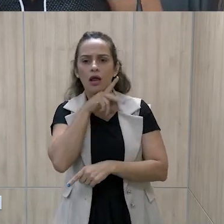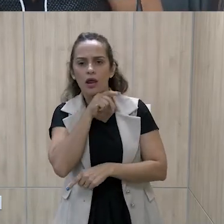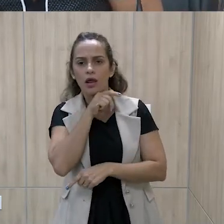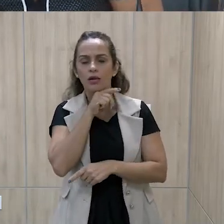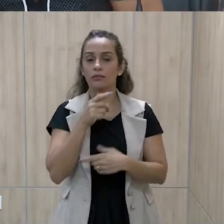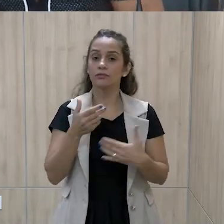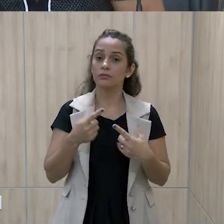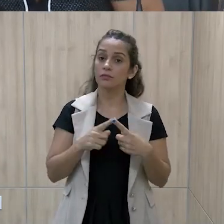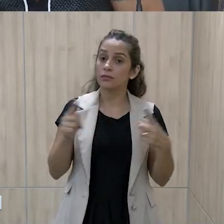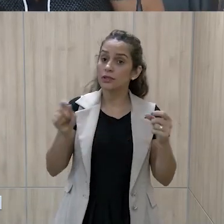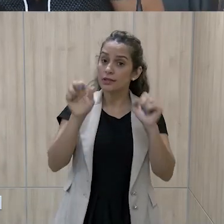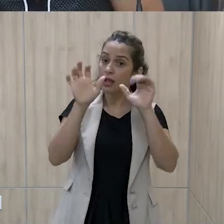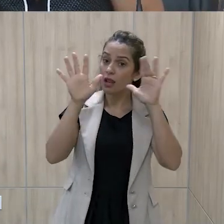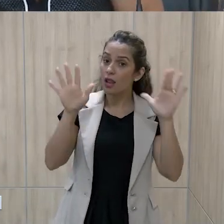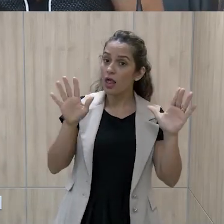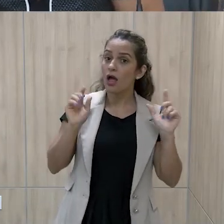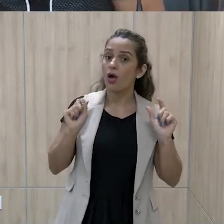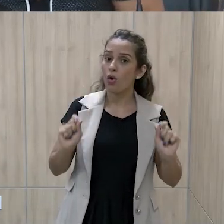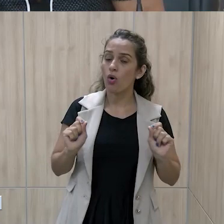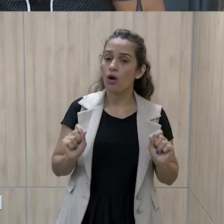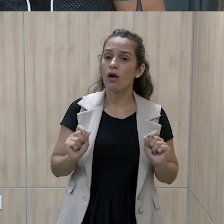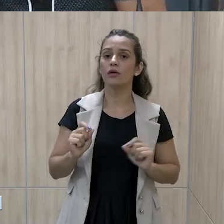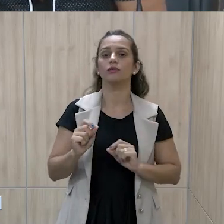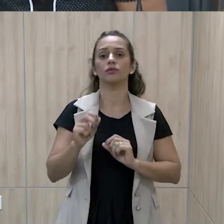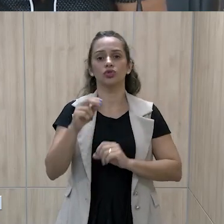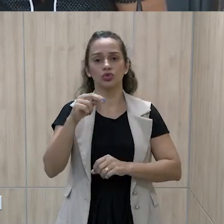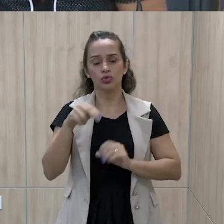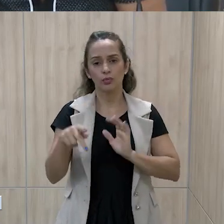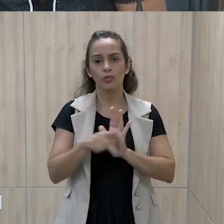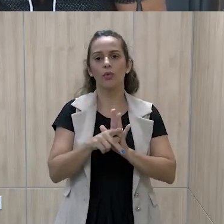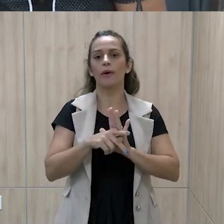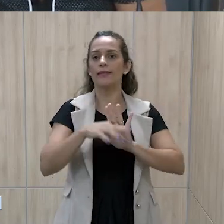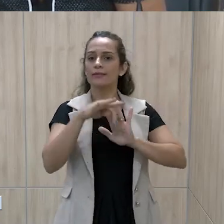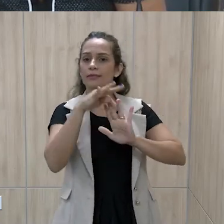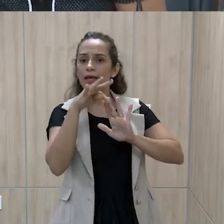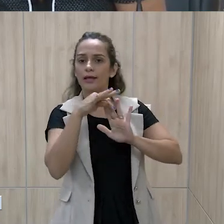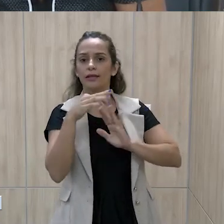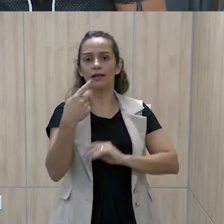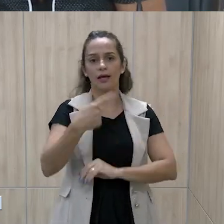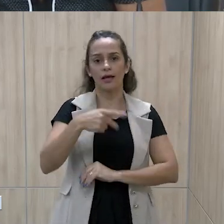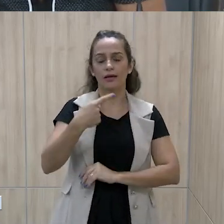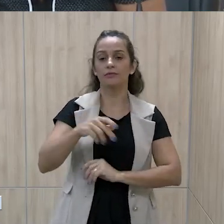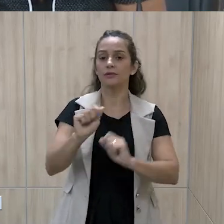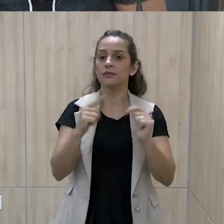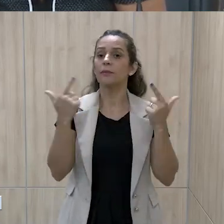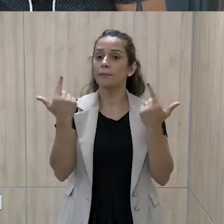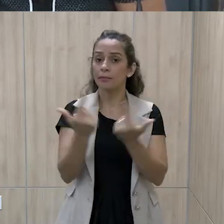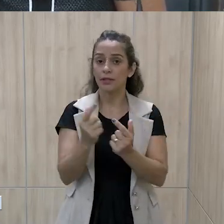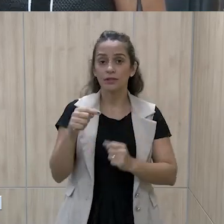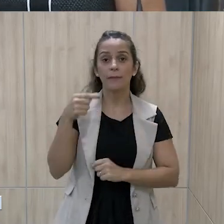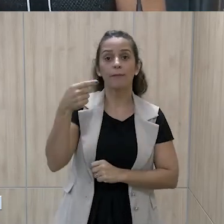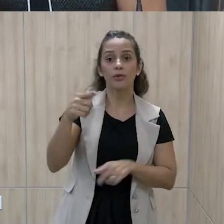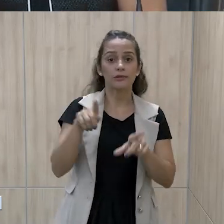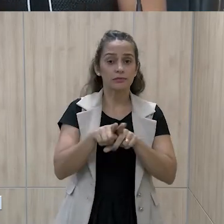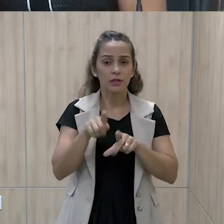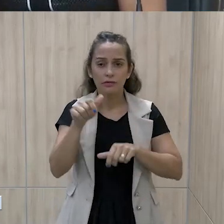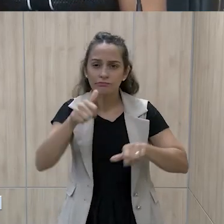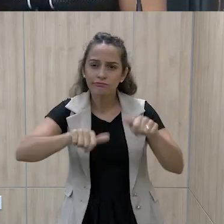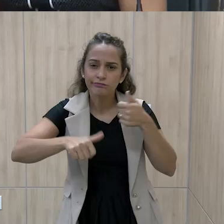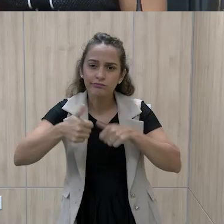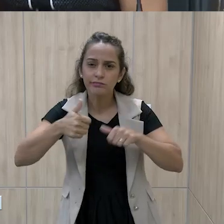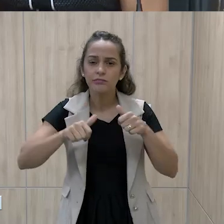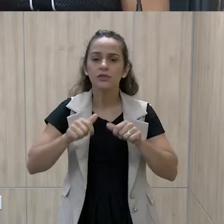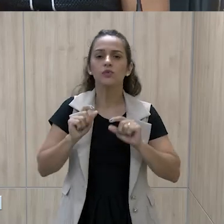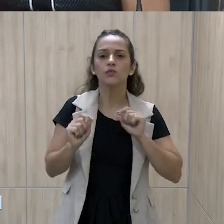a de se deixar claro que conforme nota técnica da casa Legislativa e também após